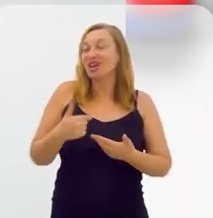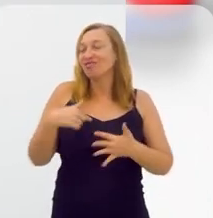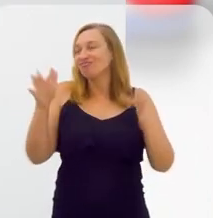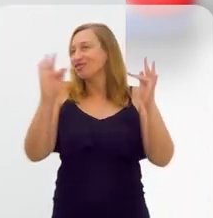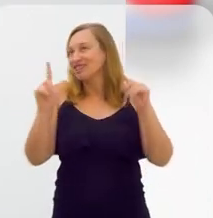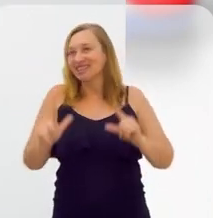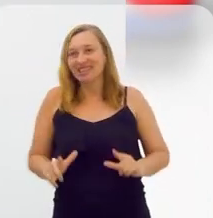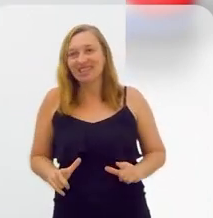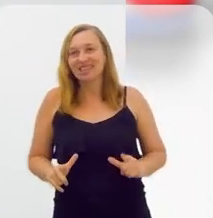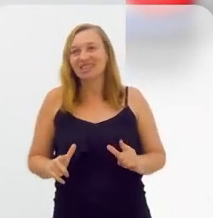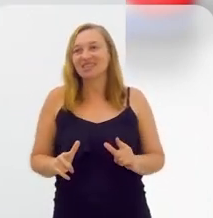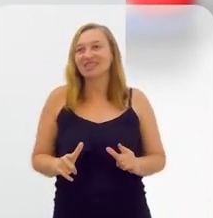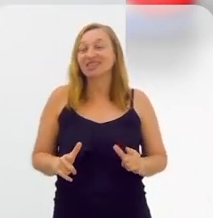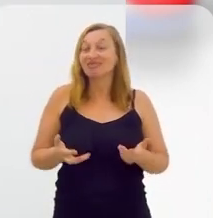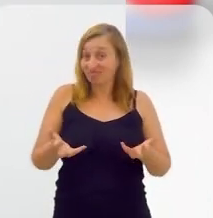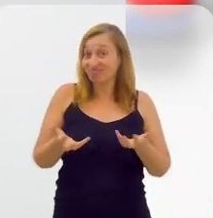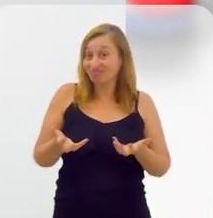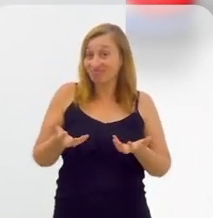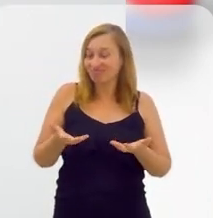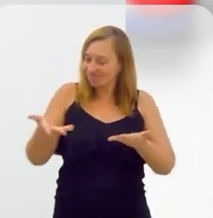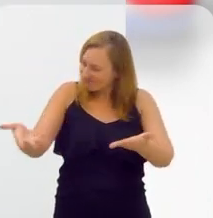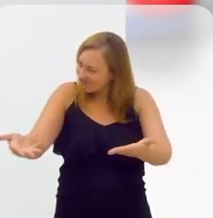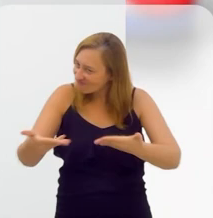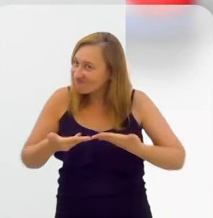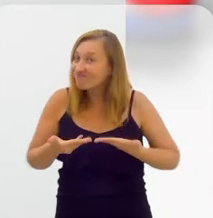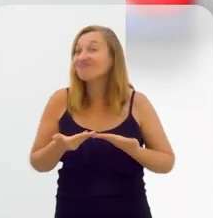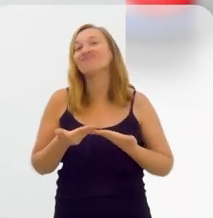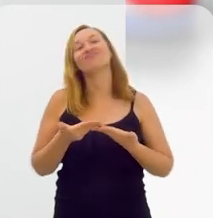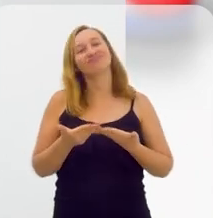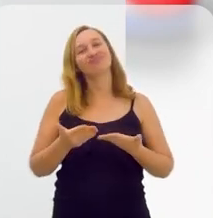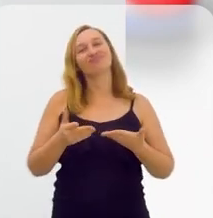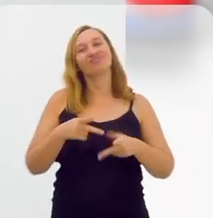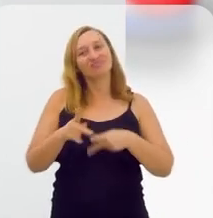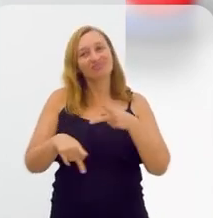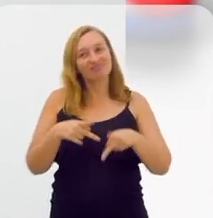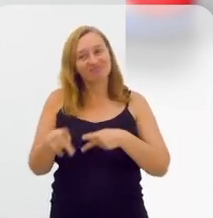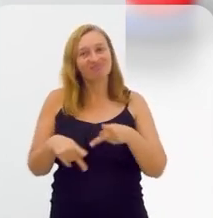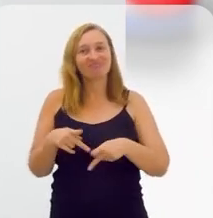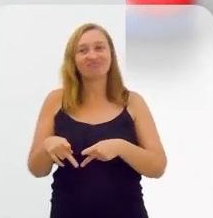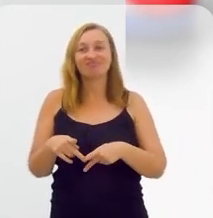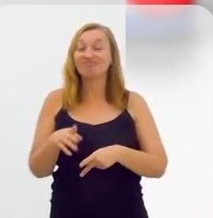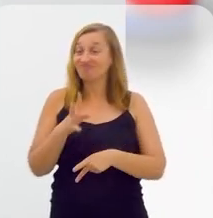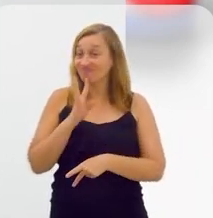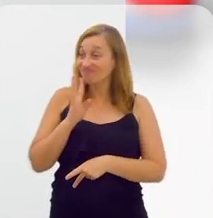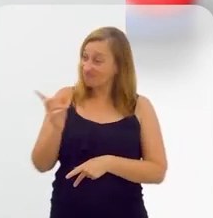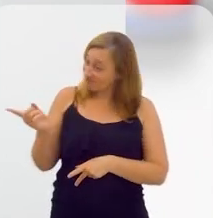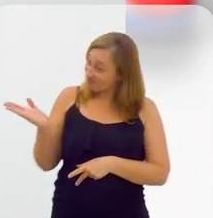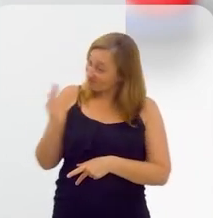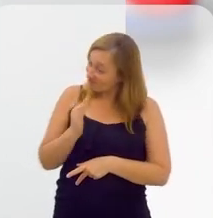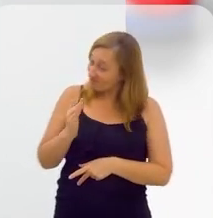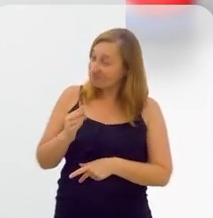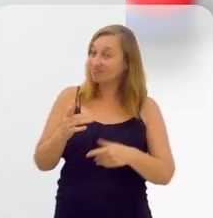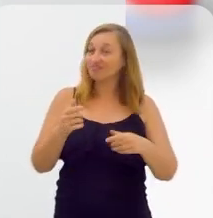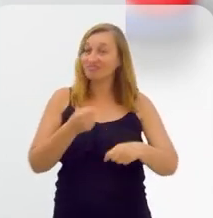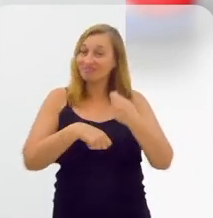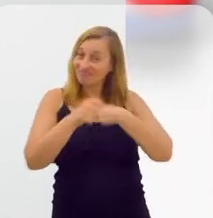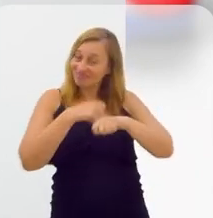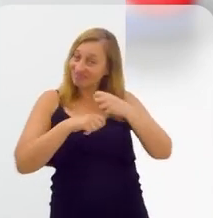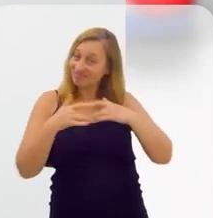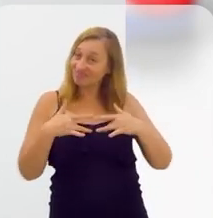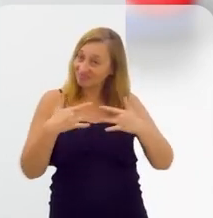Estou muito feliz. E quero fazer um convite, né, à população que conheça a